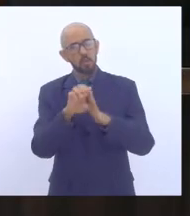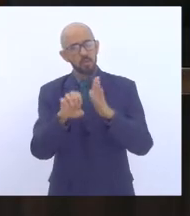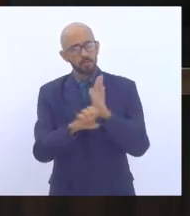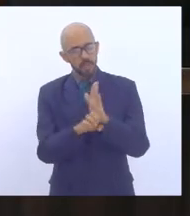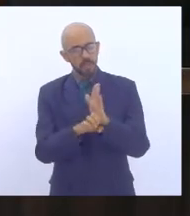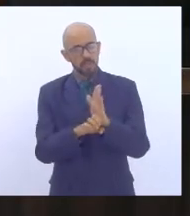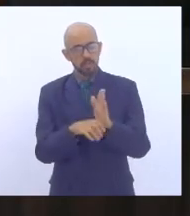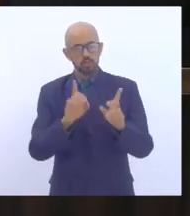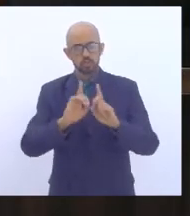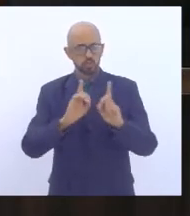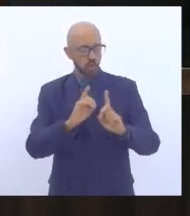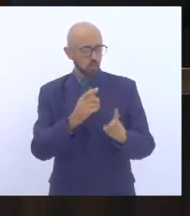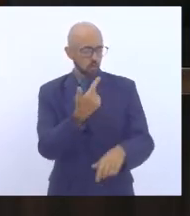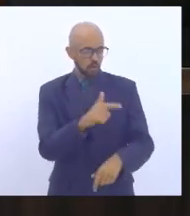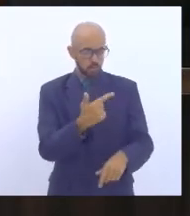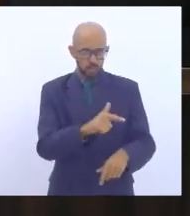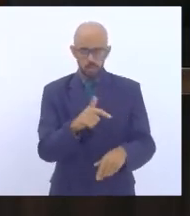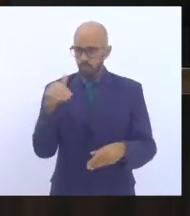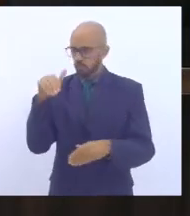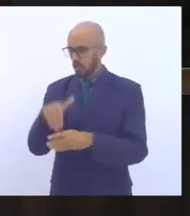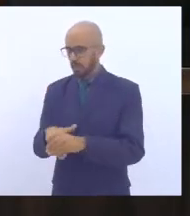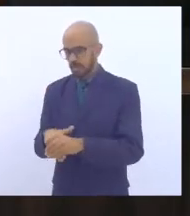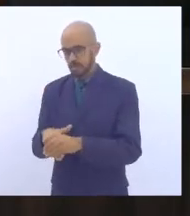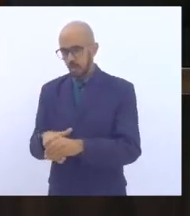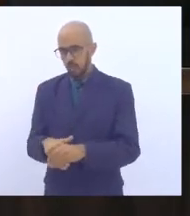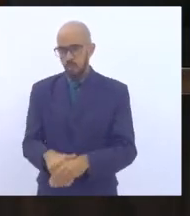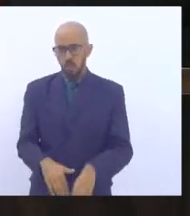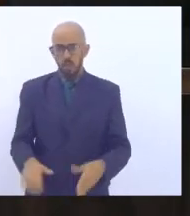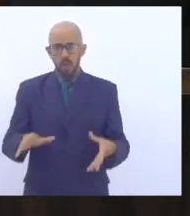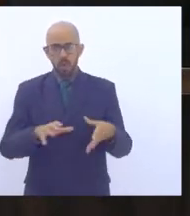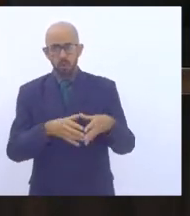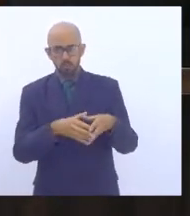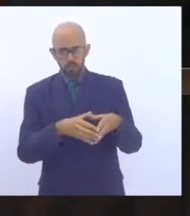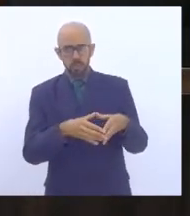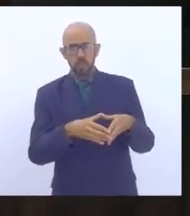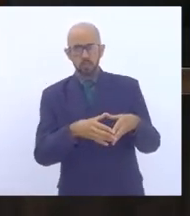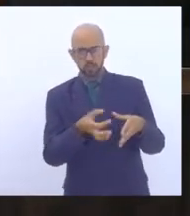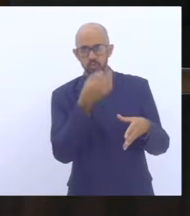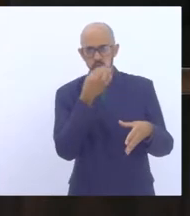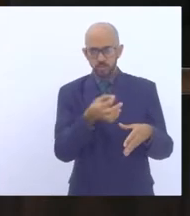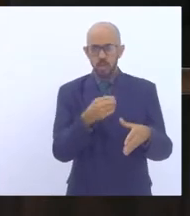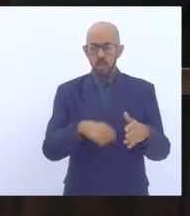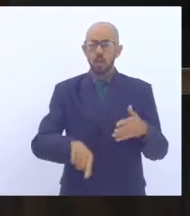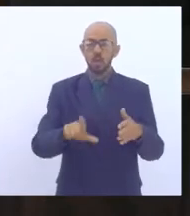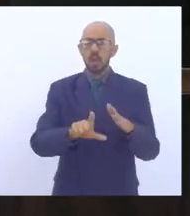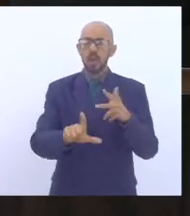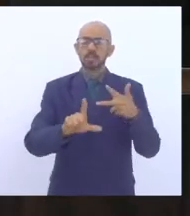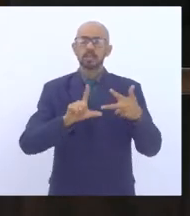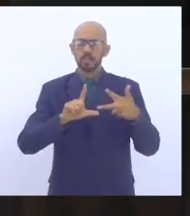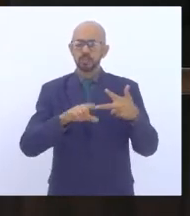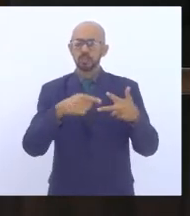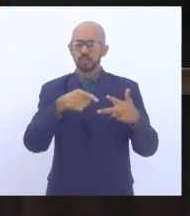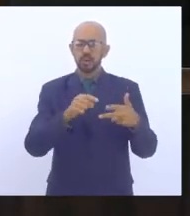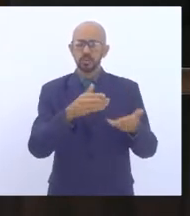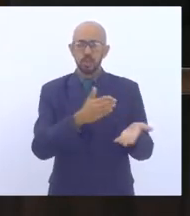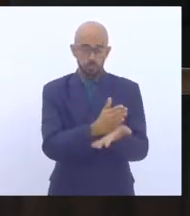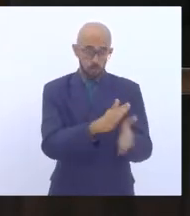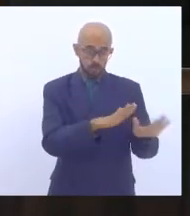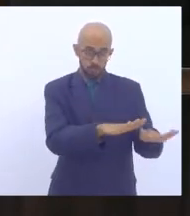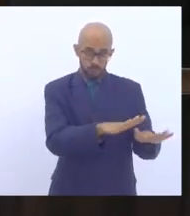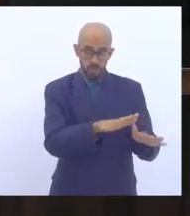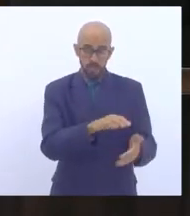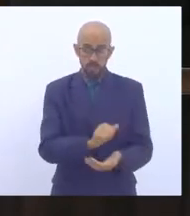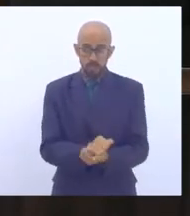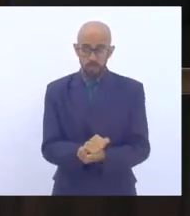discussão na Avenida Queira discutir encerrada a discussão e votação para está comissão de indicação Legislativa seus que aprovam parece que estão aprovada em votação